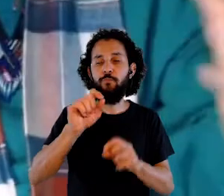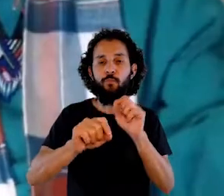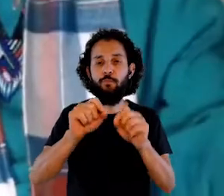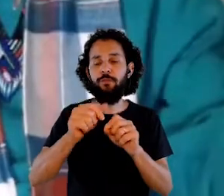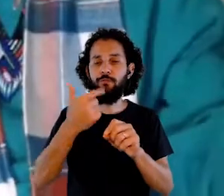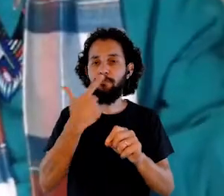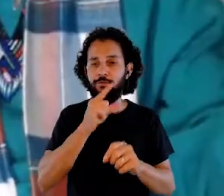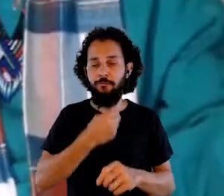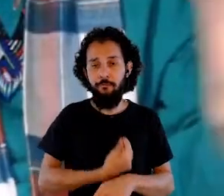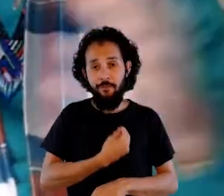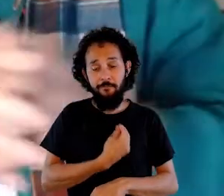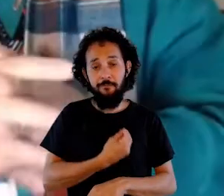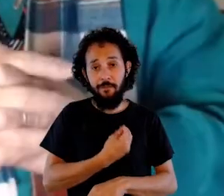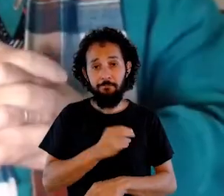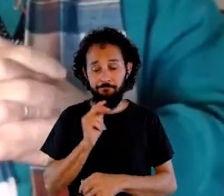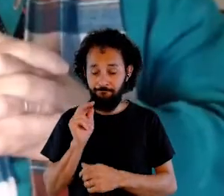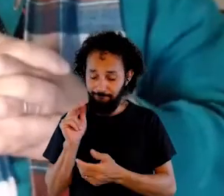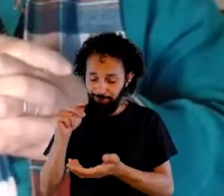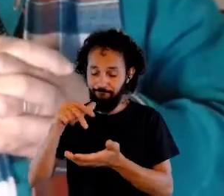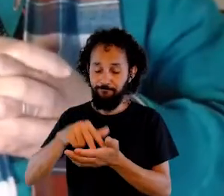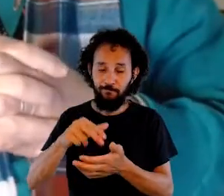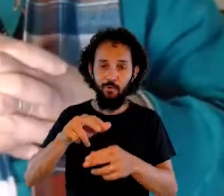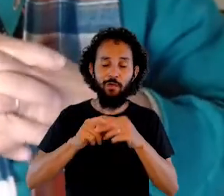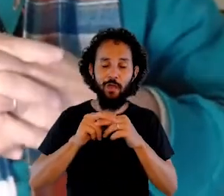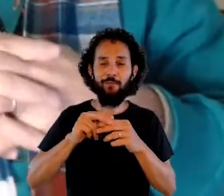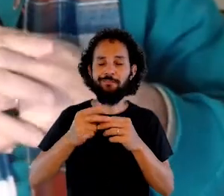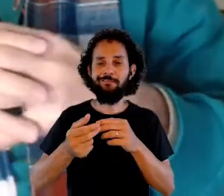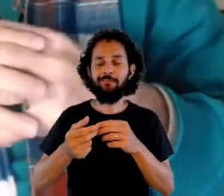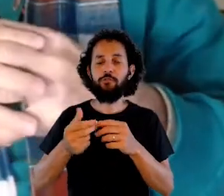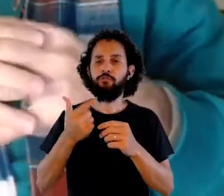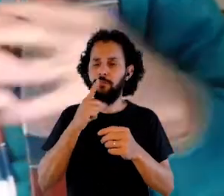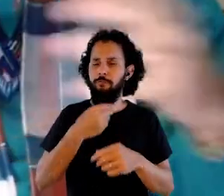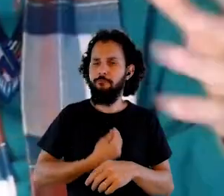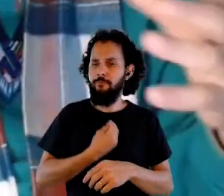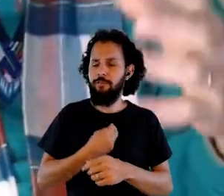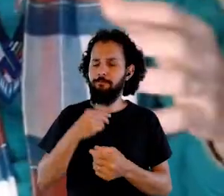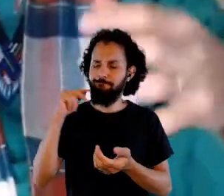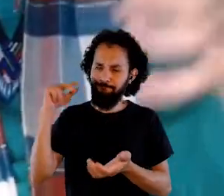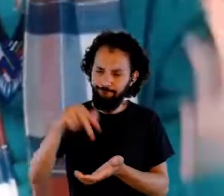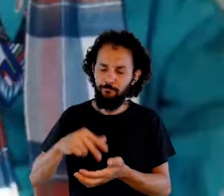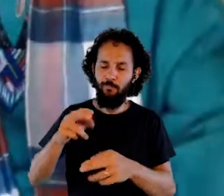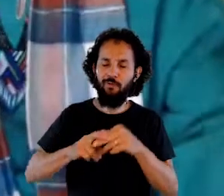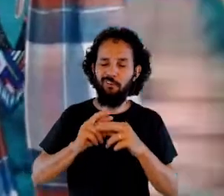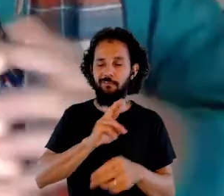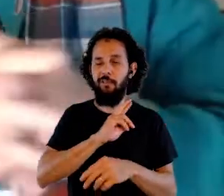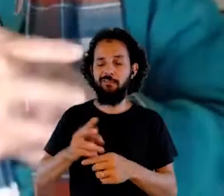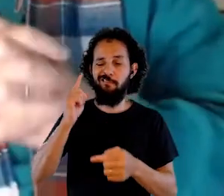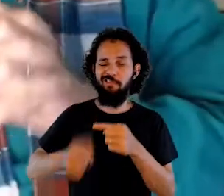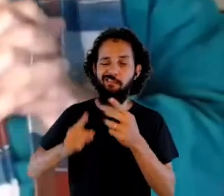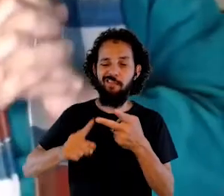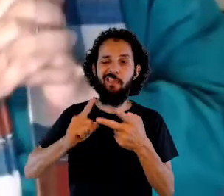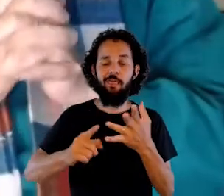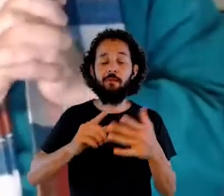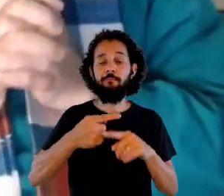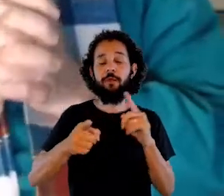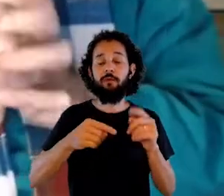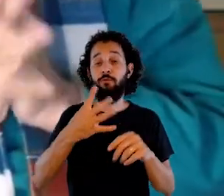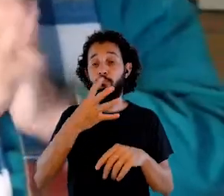as restrições religiosas na época, né? Então, nós estamos falando de 40 mil anos, hoje em